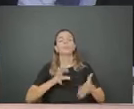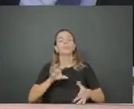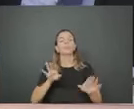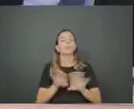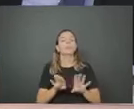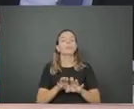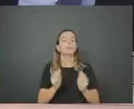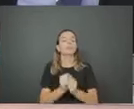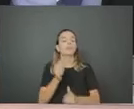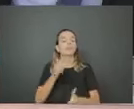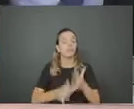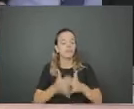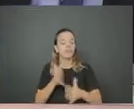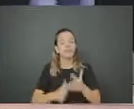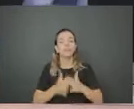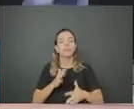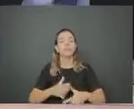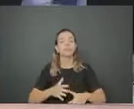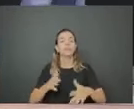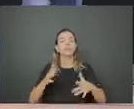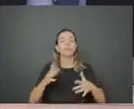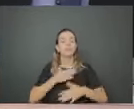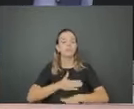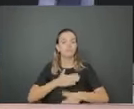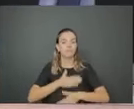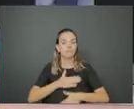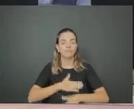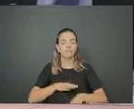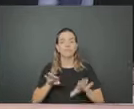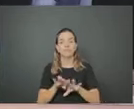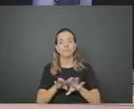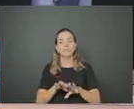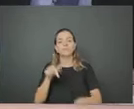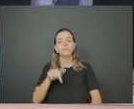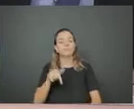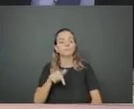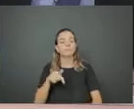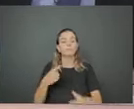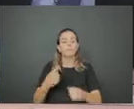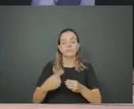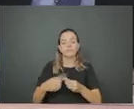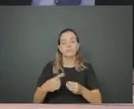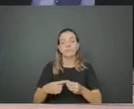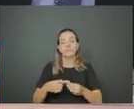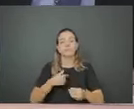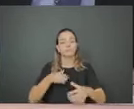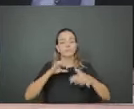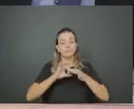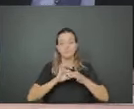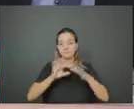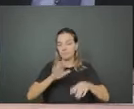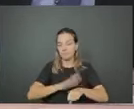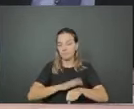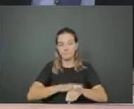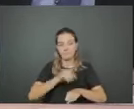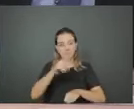nível do Legislativo Municipal. Então, eu me coloco à disposição para, em um momento que o senhor achar oportuno, falar com